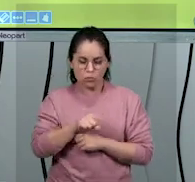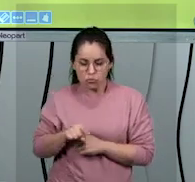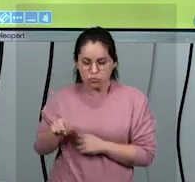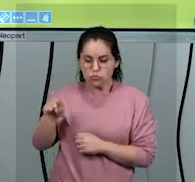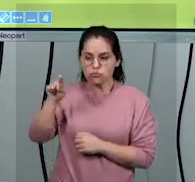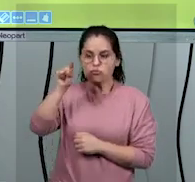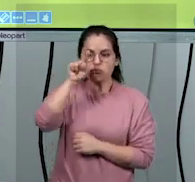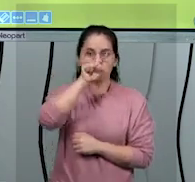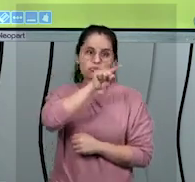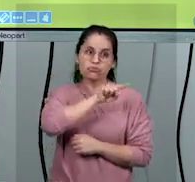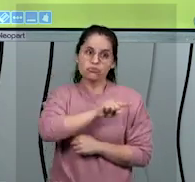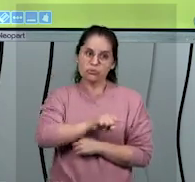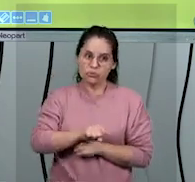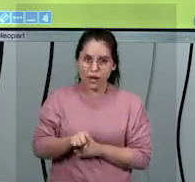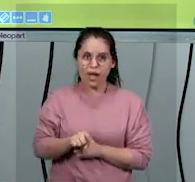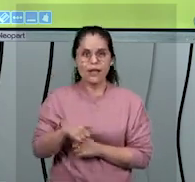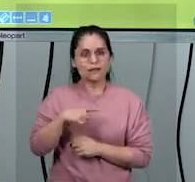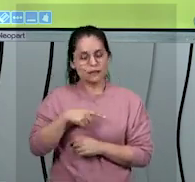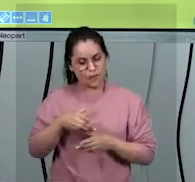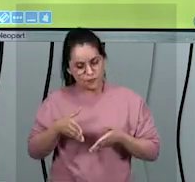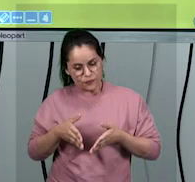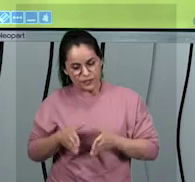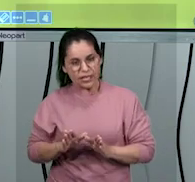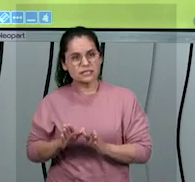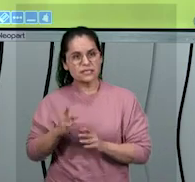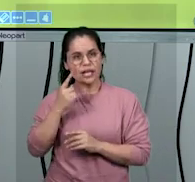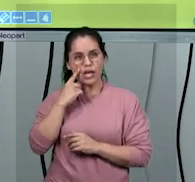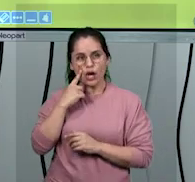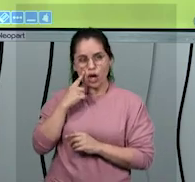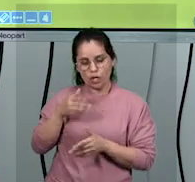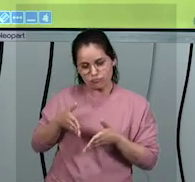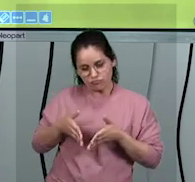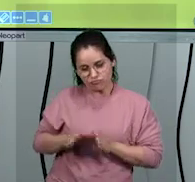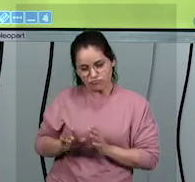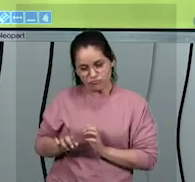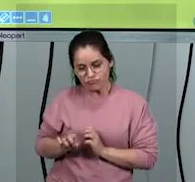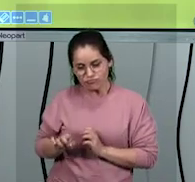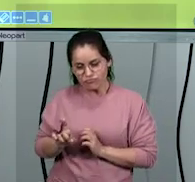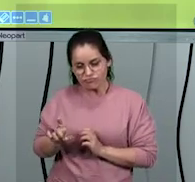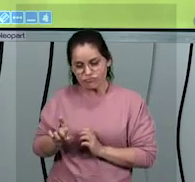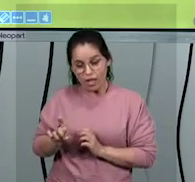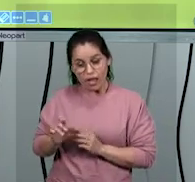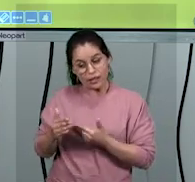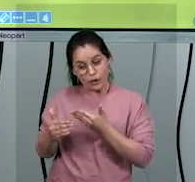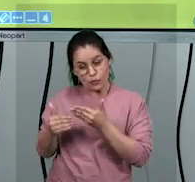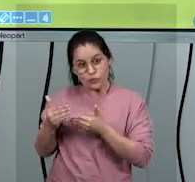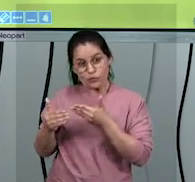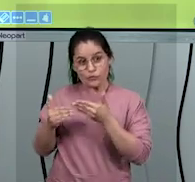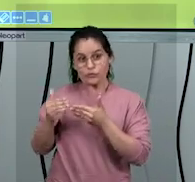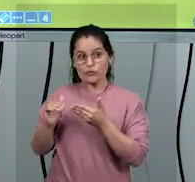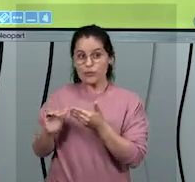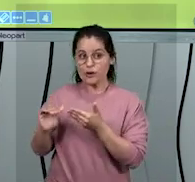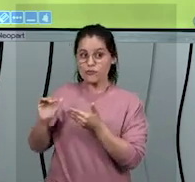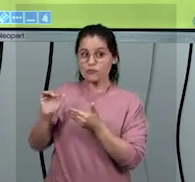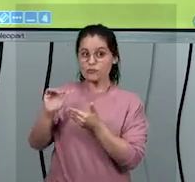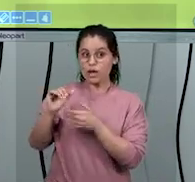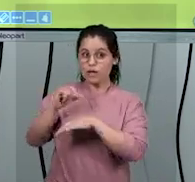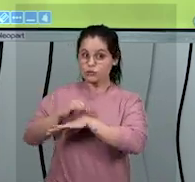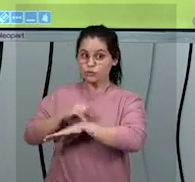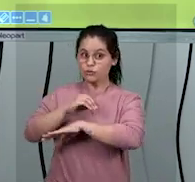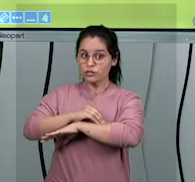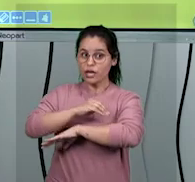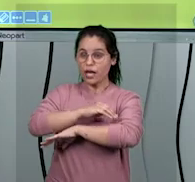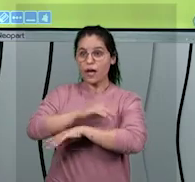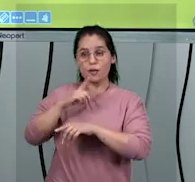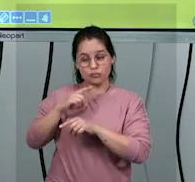um animal, né, que vai nascer, aqui a gente tem os ovinhos, nasceu o girino. Aí a gente tem um desenvolvimento, no caso do sapo, ele passa por